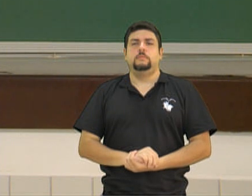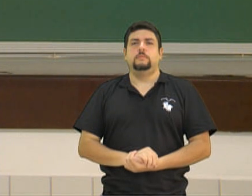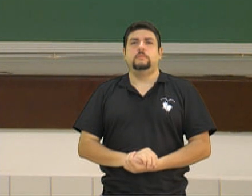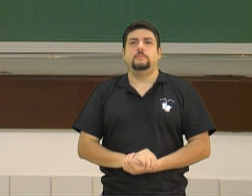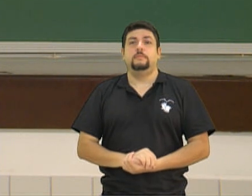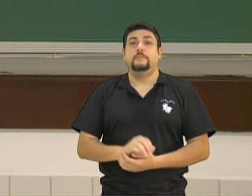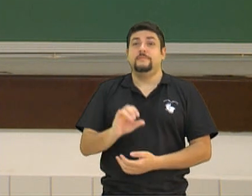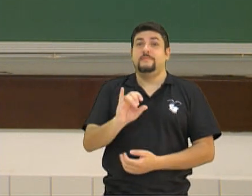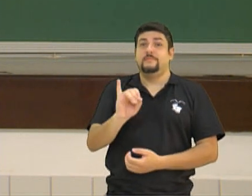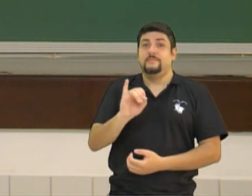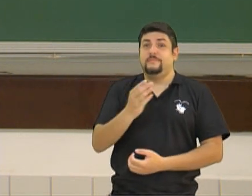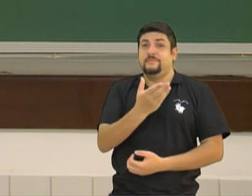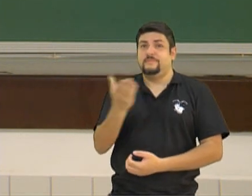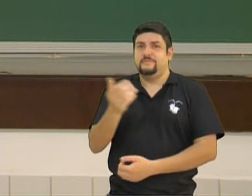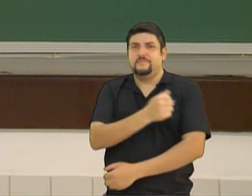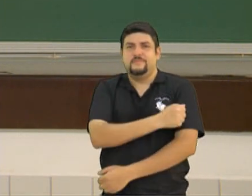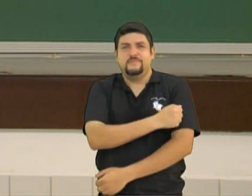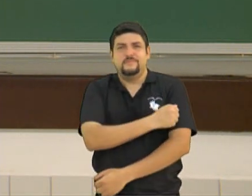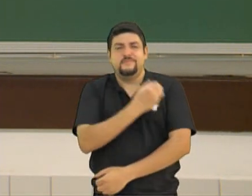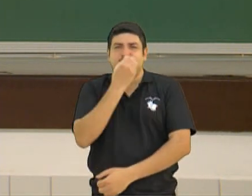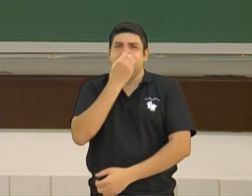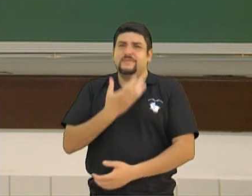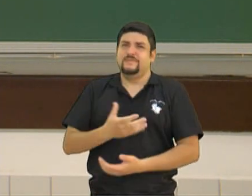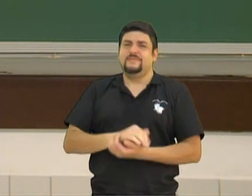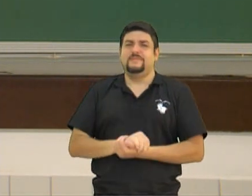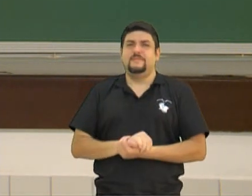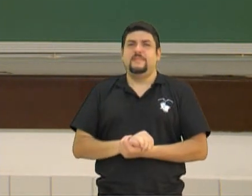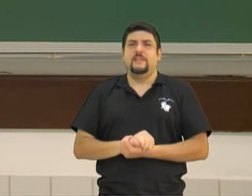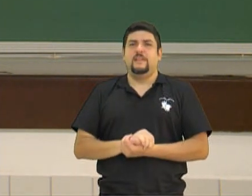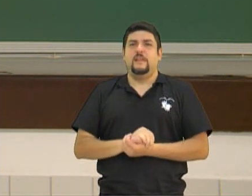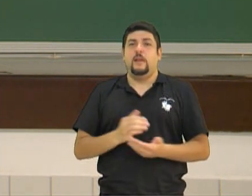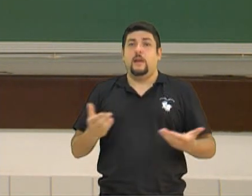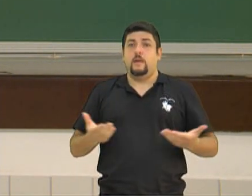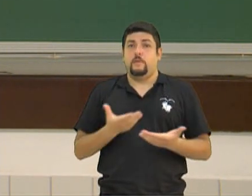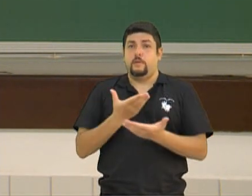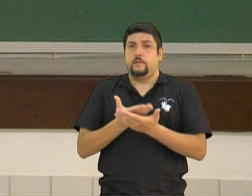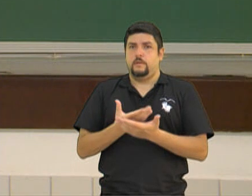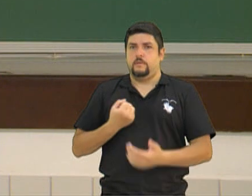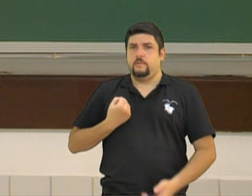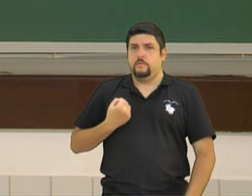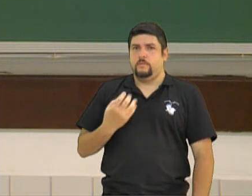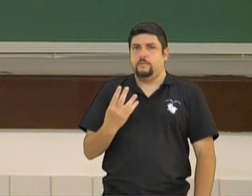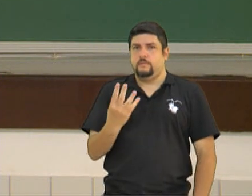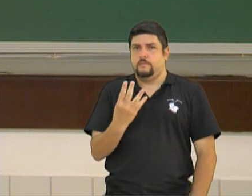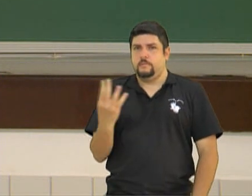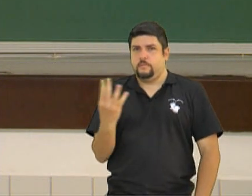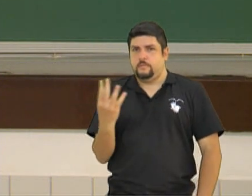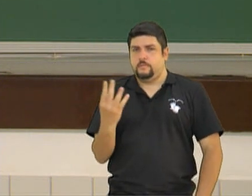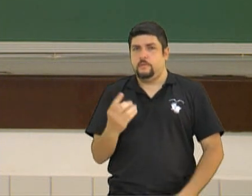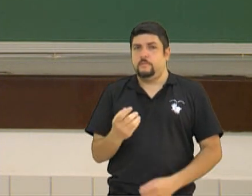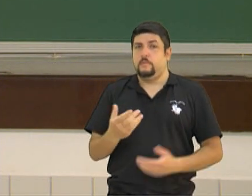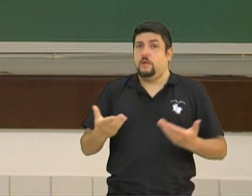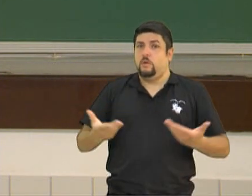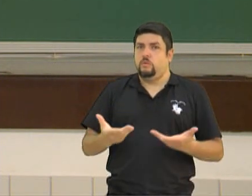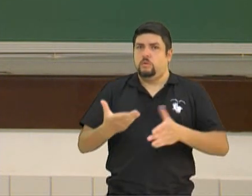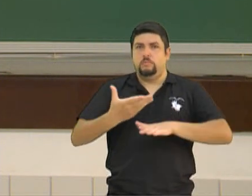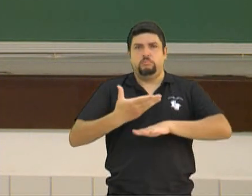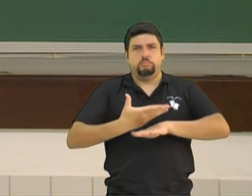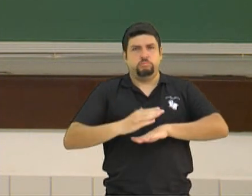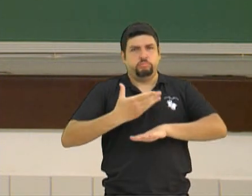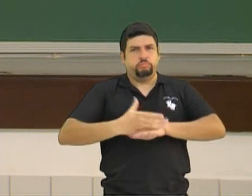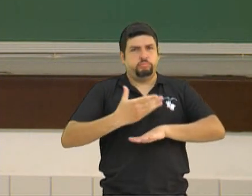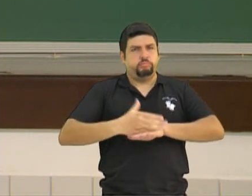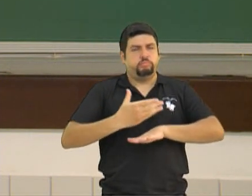Hello, students, how's it going? Tudo bem? Vamos começar a aula de número 44, tá ok? Vamos praticar bastante aqui na aula de